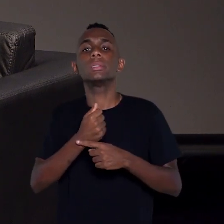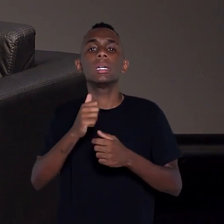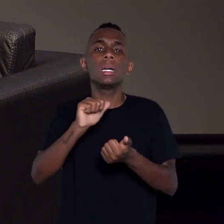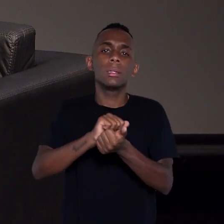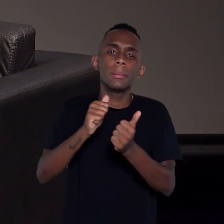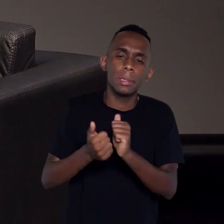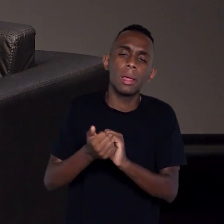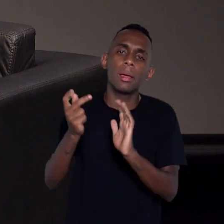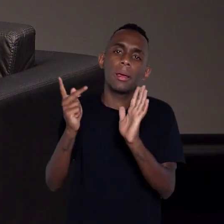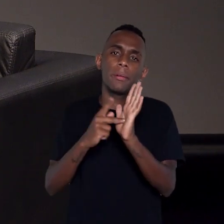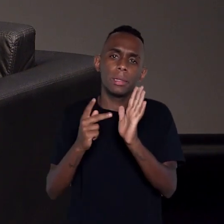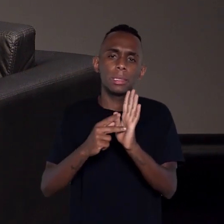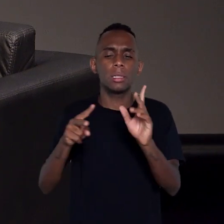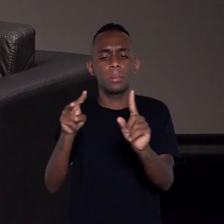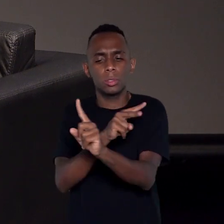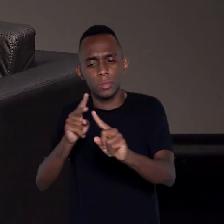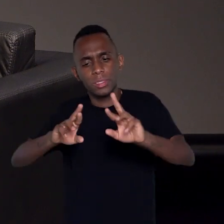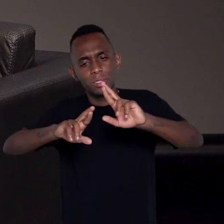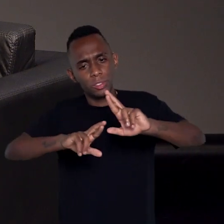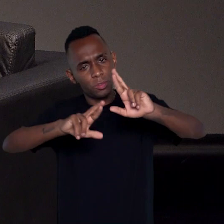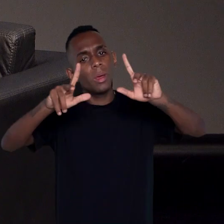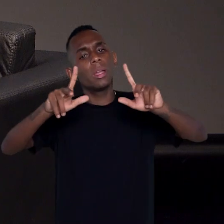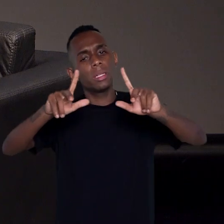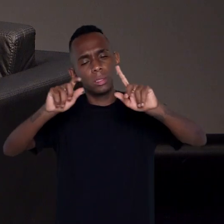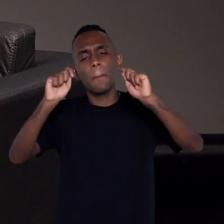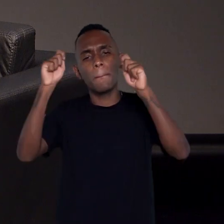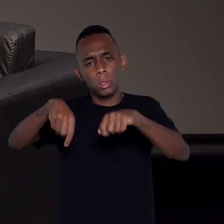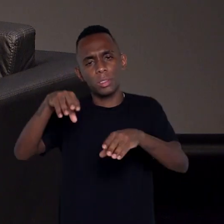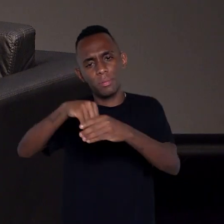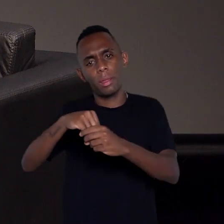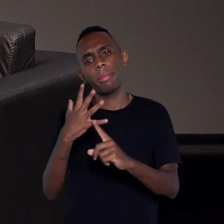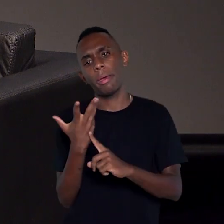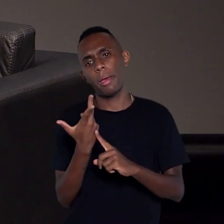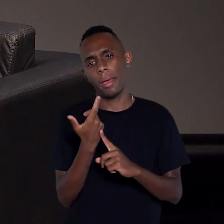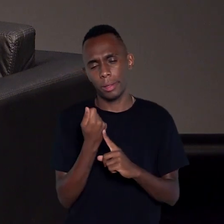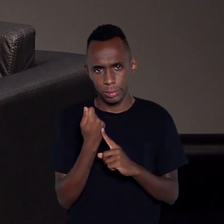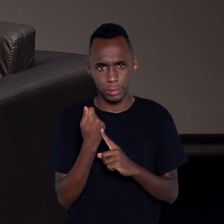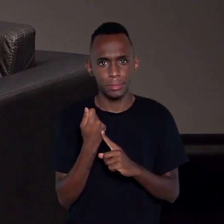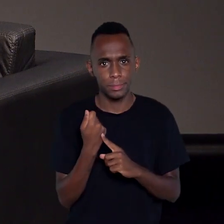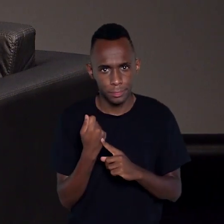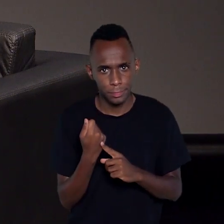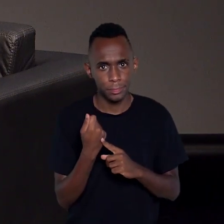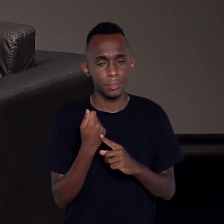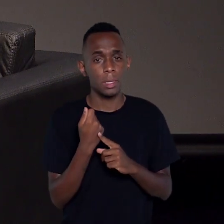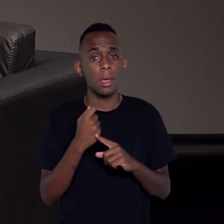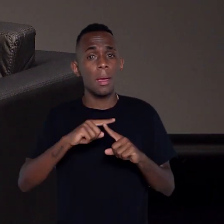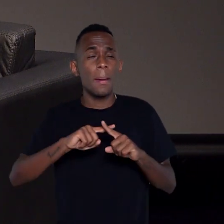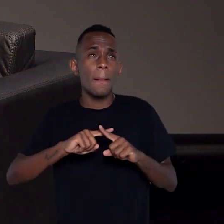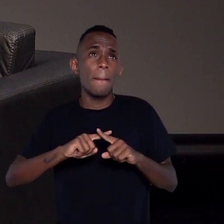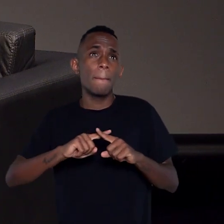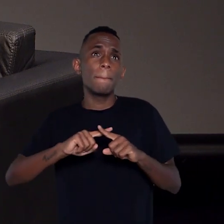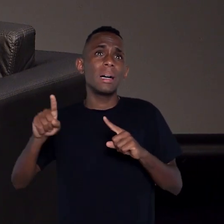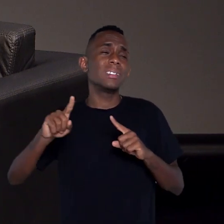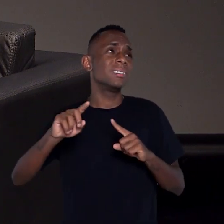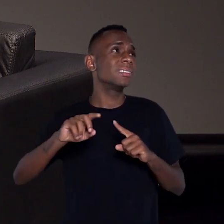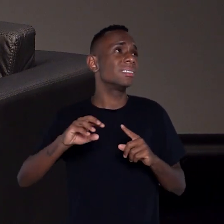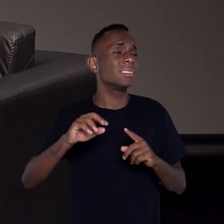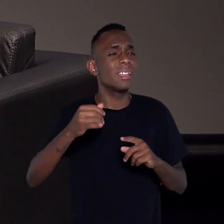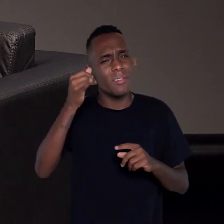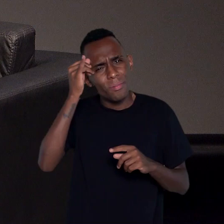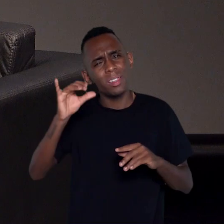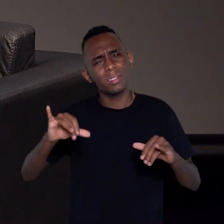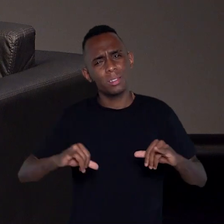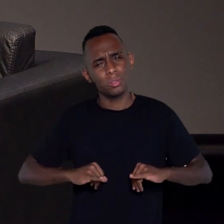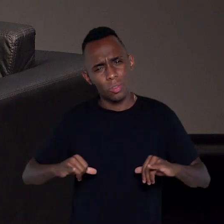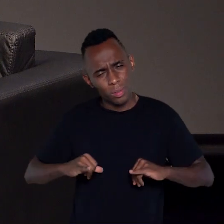uma maneira diferente, não de uma maneira incômoda, mas de uma maneira que não é